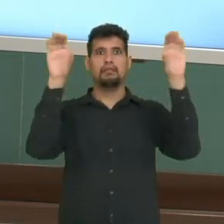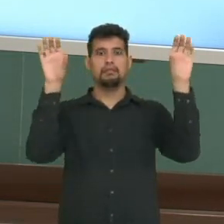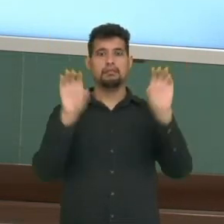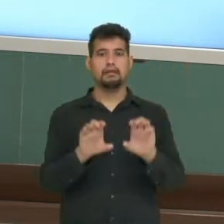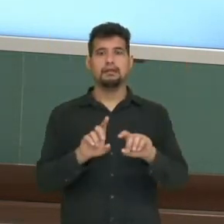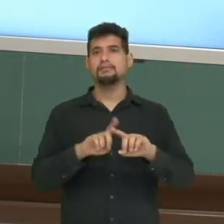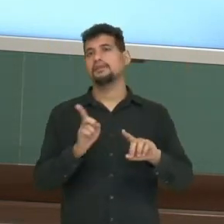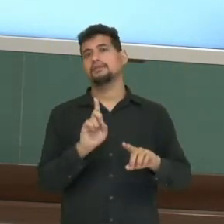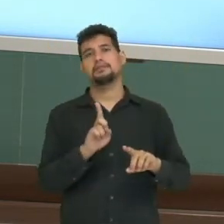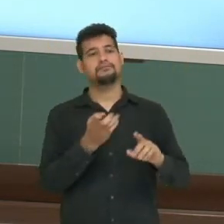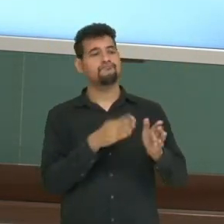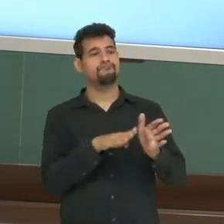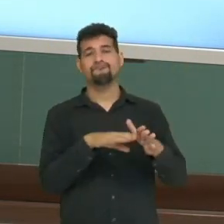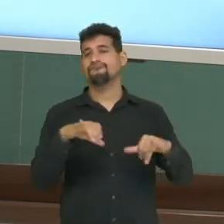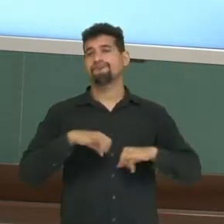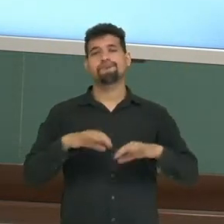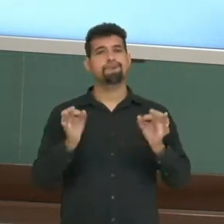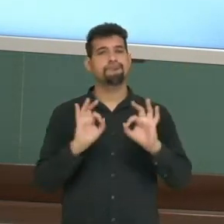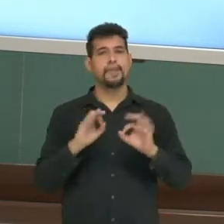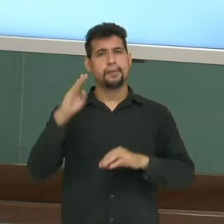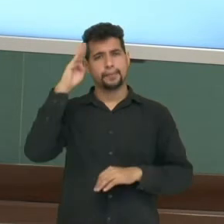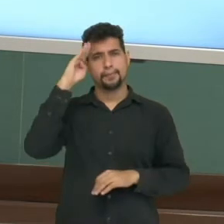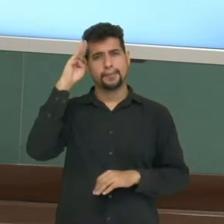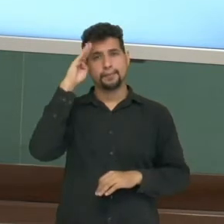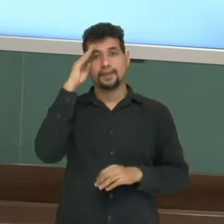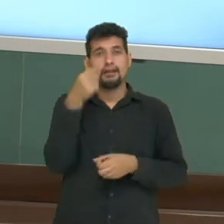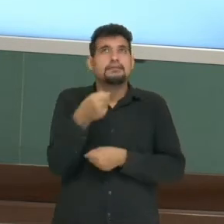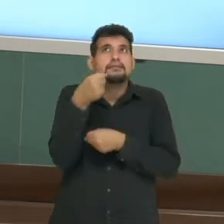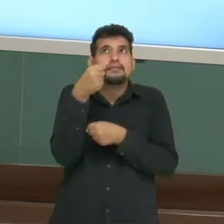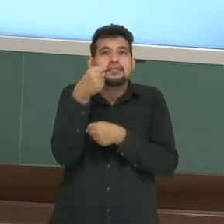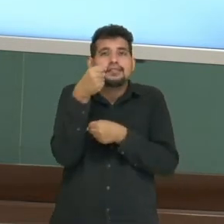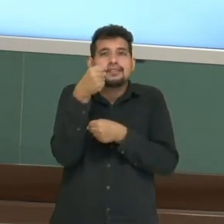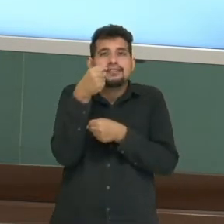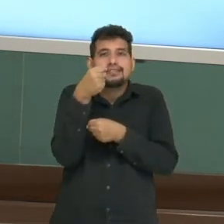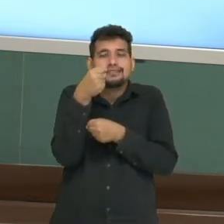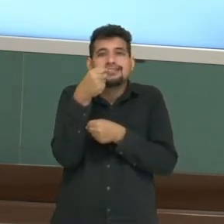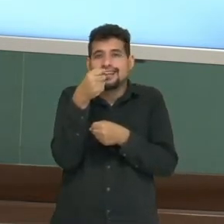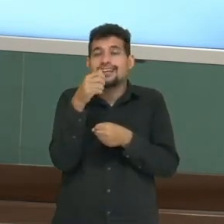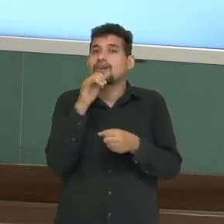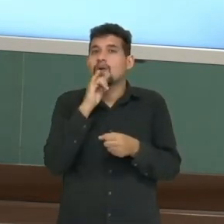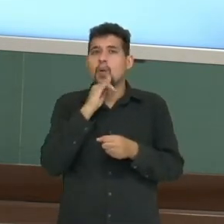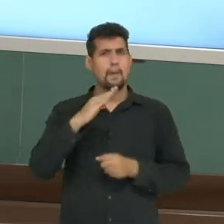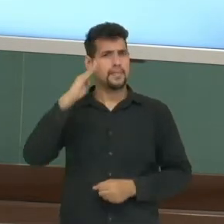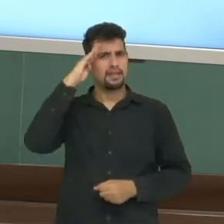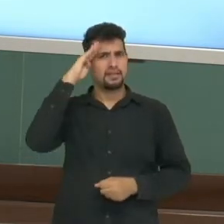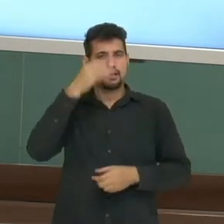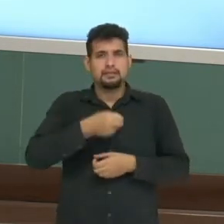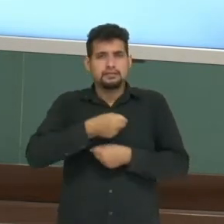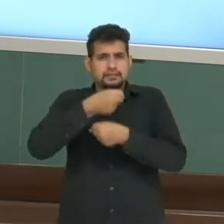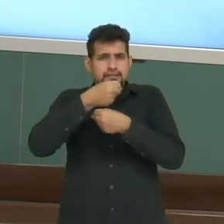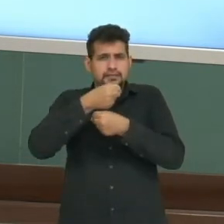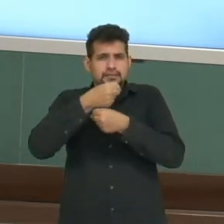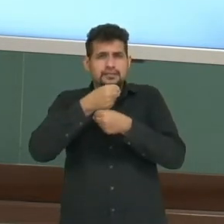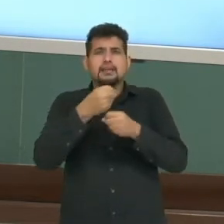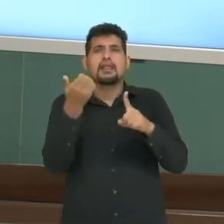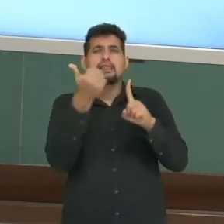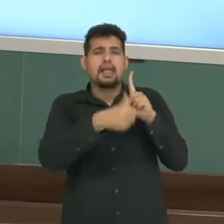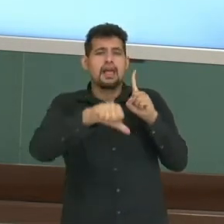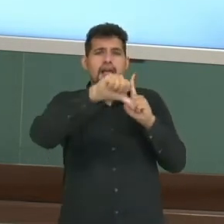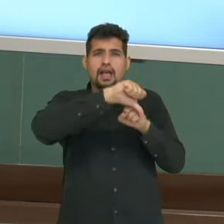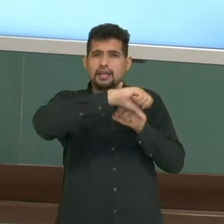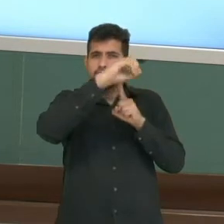o militar, que está de pijama, já um senhor mais velho. Esse militar se protege com o guarda-chuva da